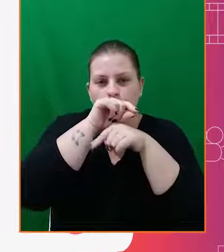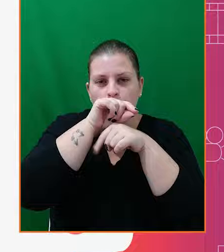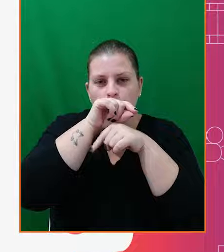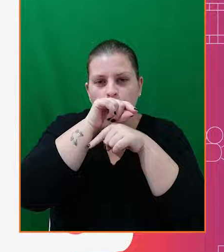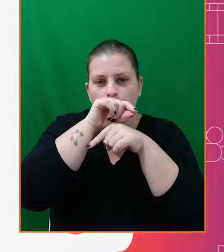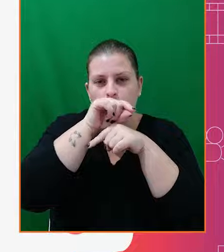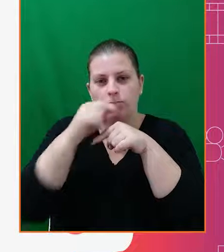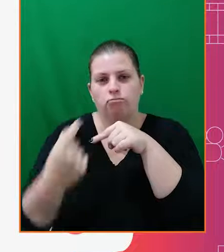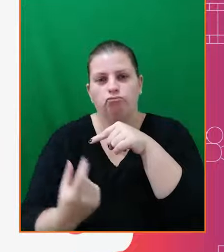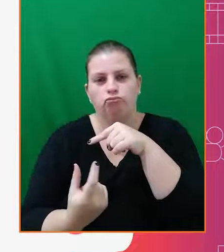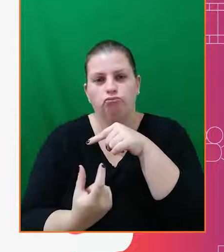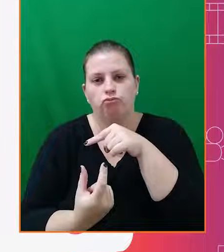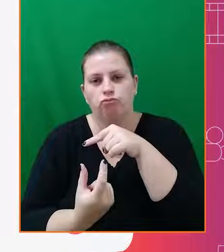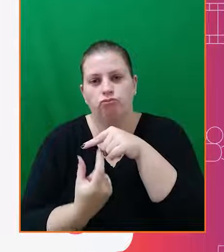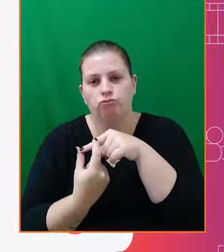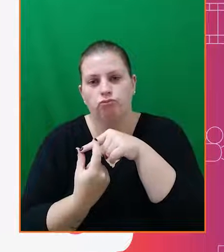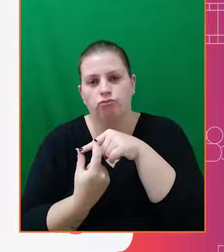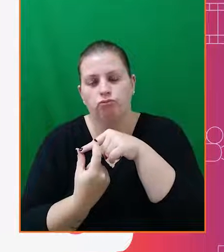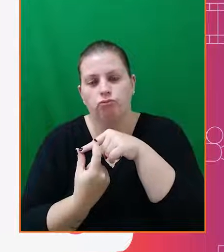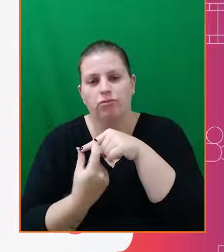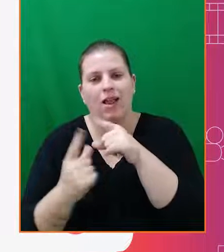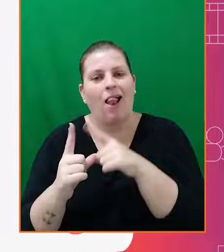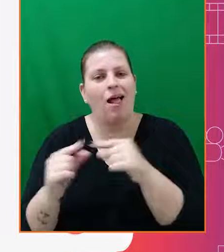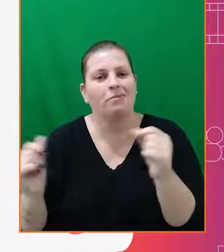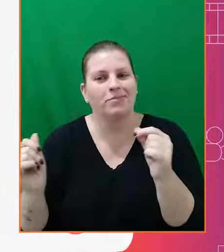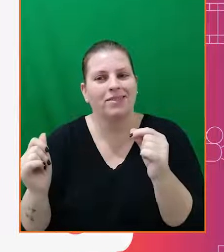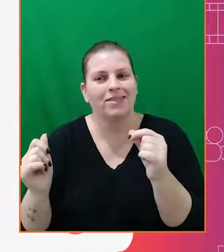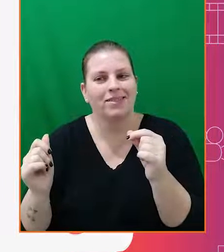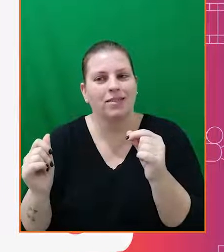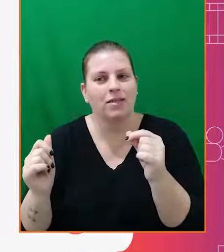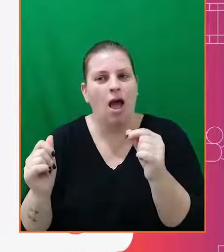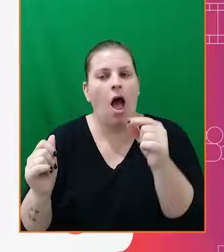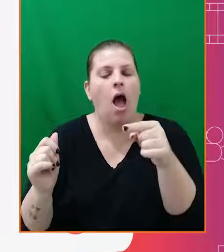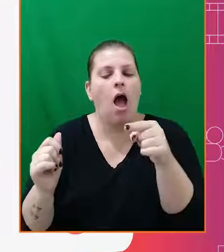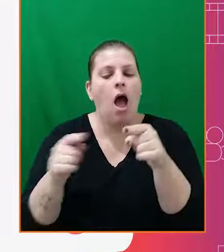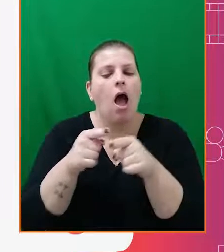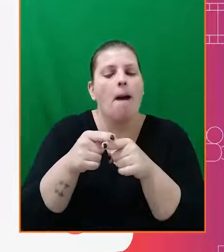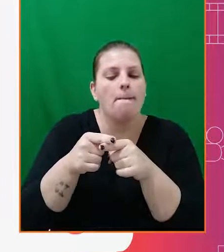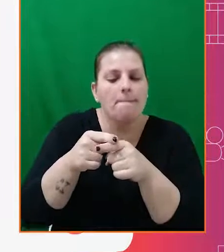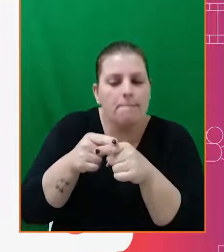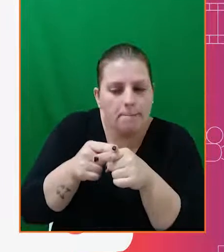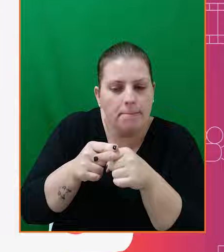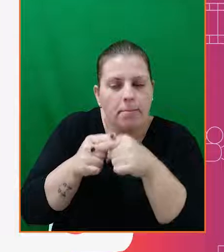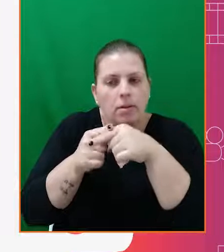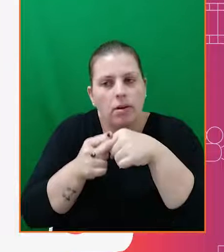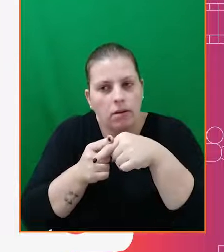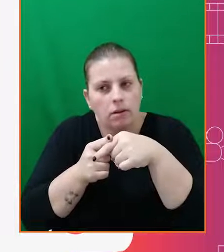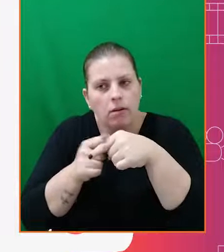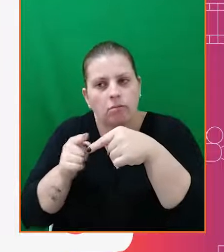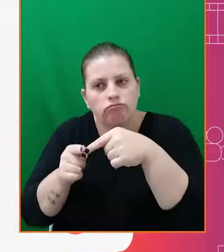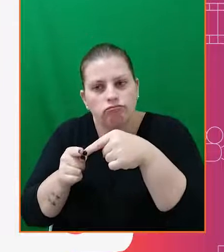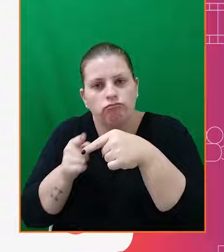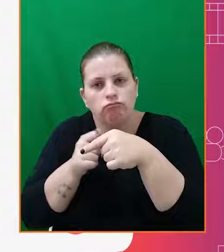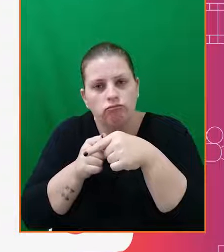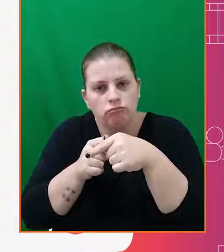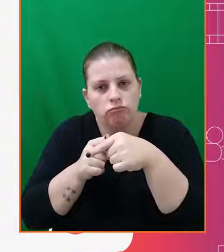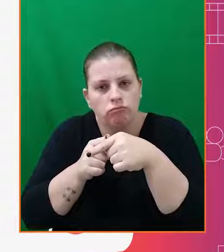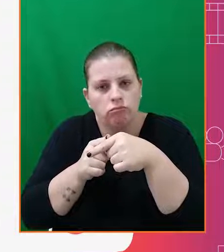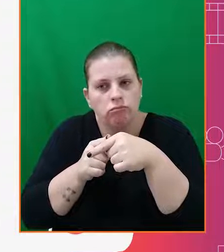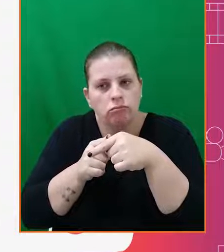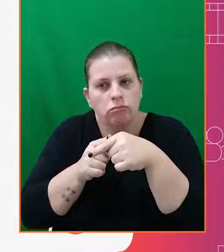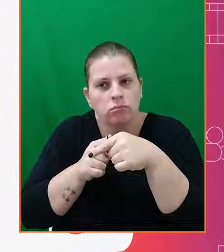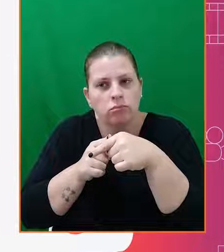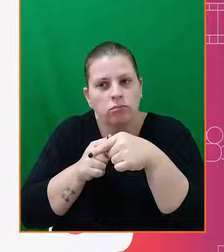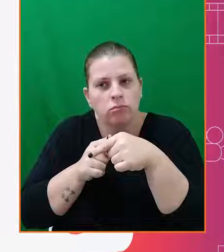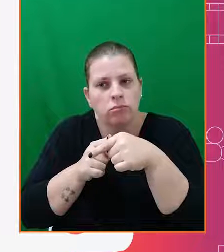vir aqui e colocar a pontinha do lápis aqui no canto. E agora eu vou colocar a pontinha do meu dedo,